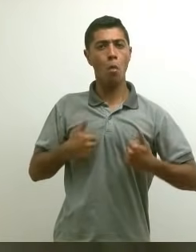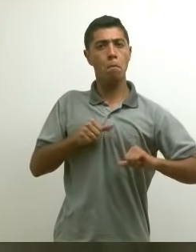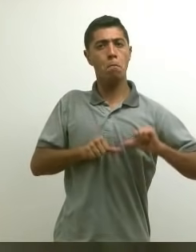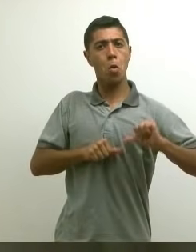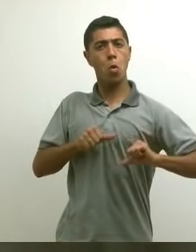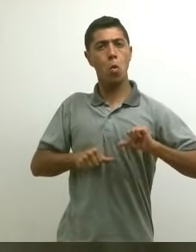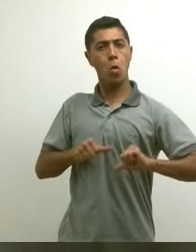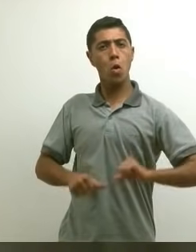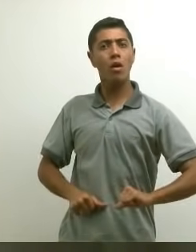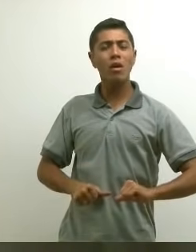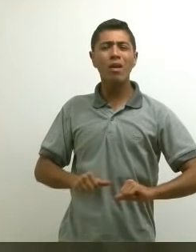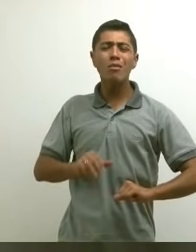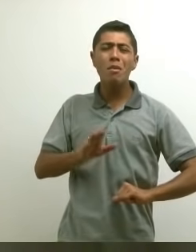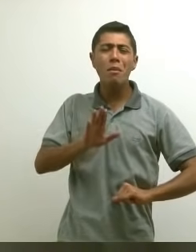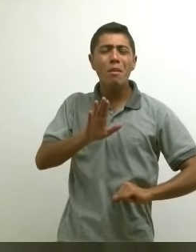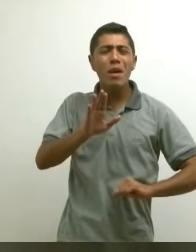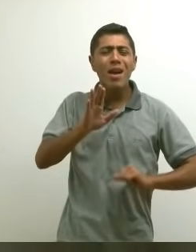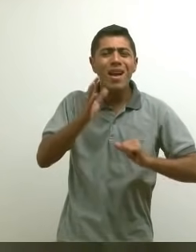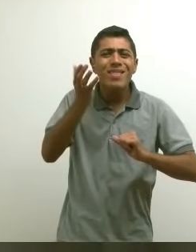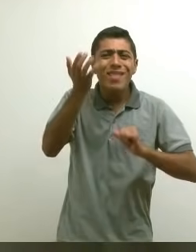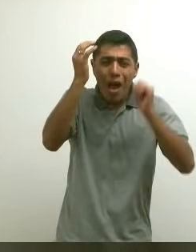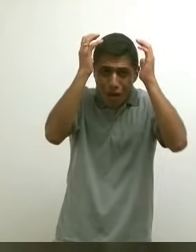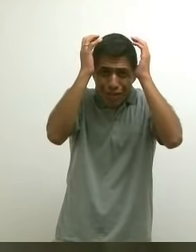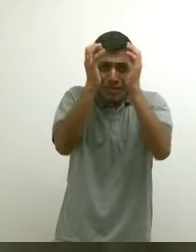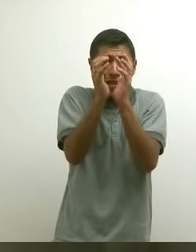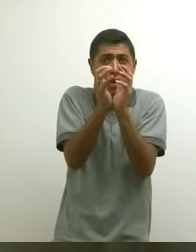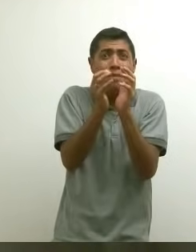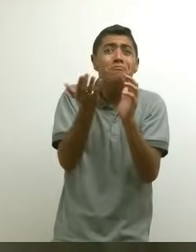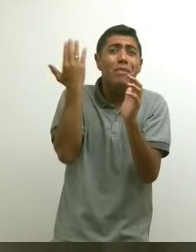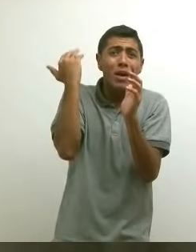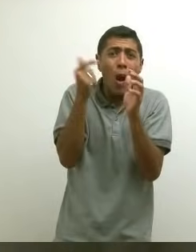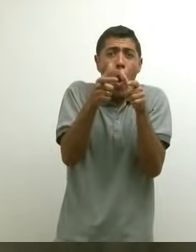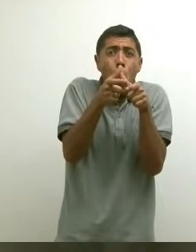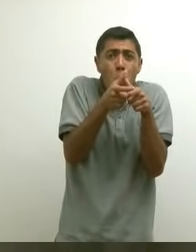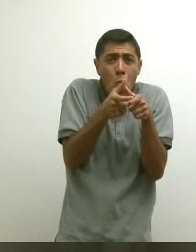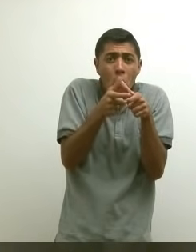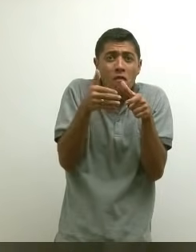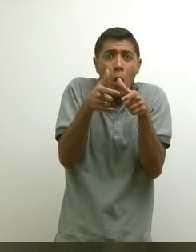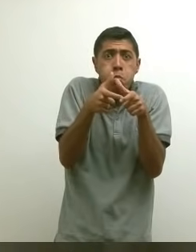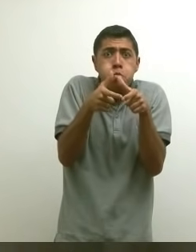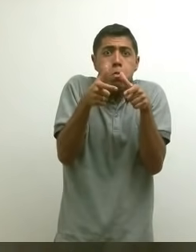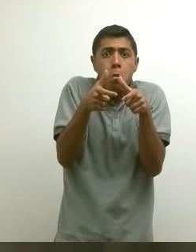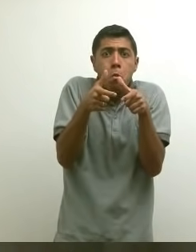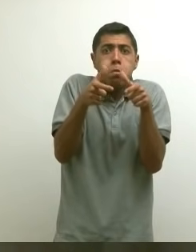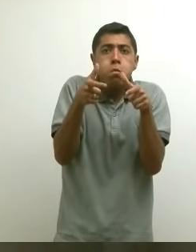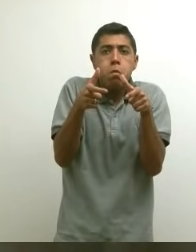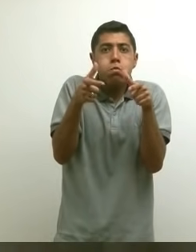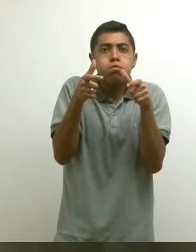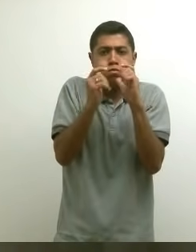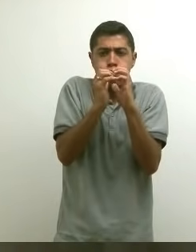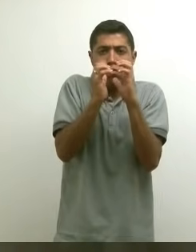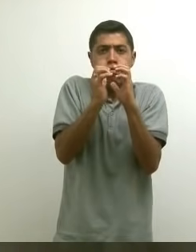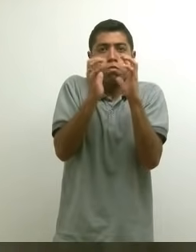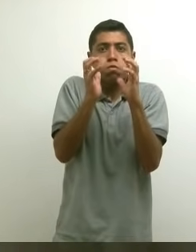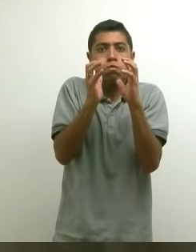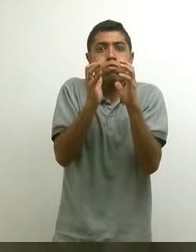o que tem a ver o seguinte que a criança é por exemplo